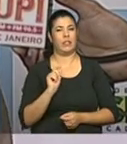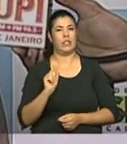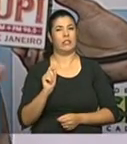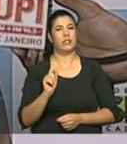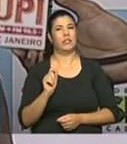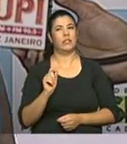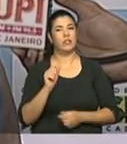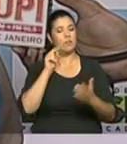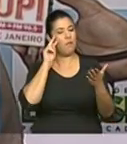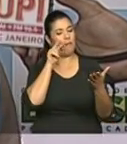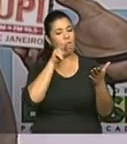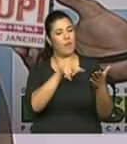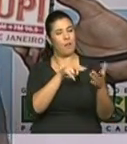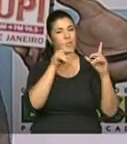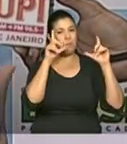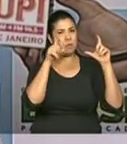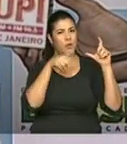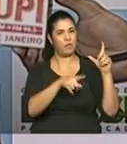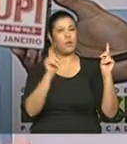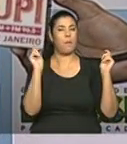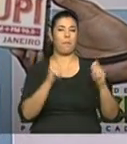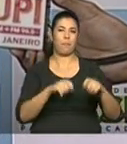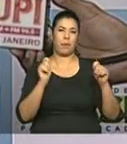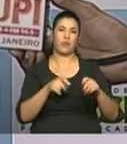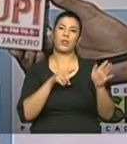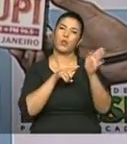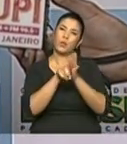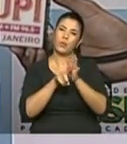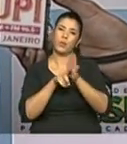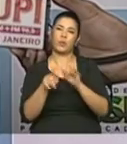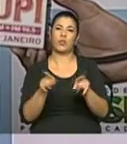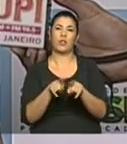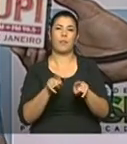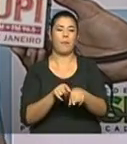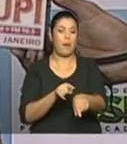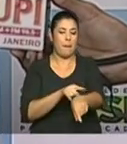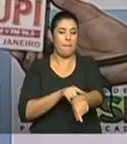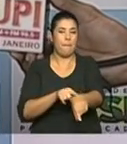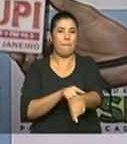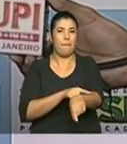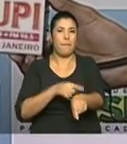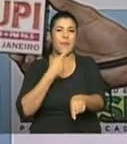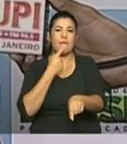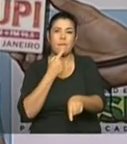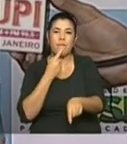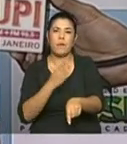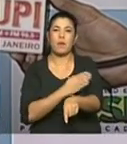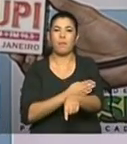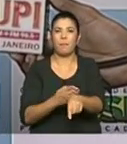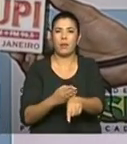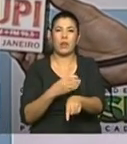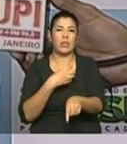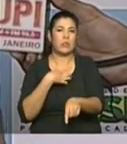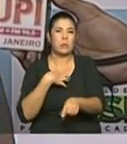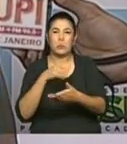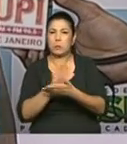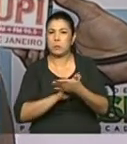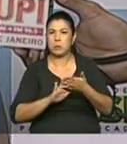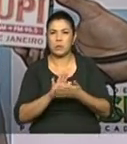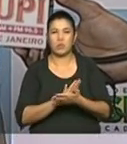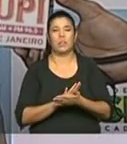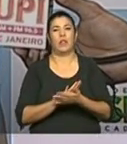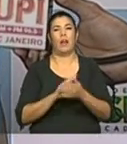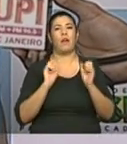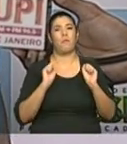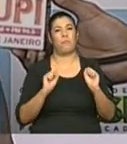sendo relembradas como uma das possíveis hipóteses diagnósticas para as manchas de pele, para as alterações de sensibilidade da pele que